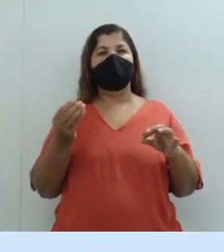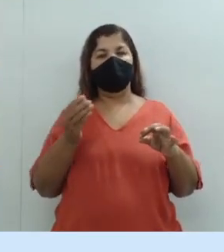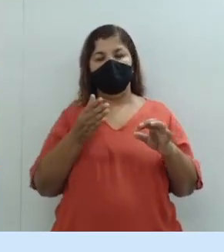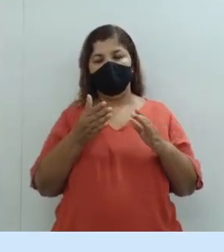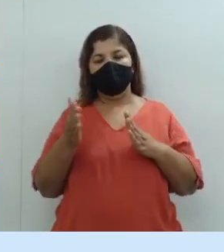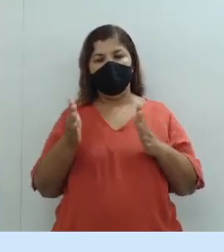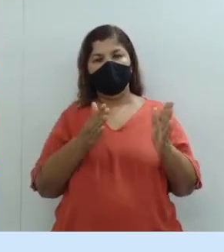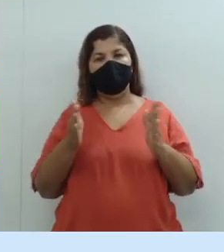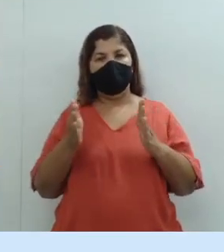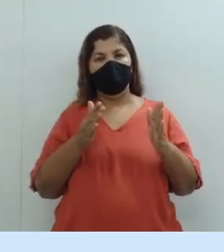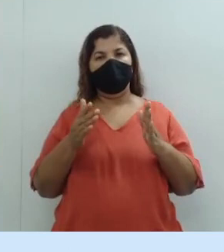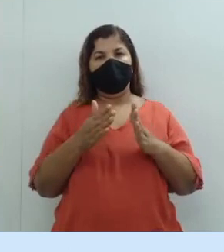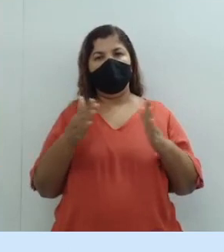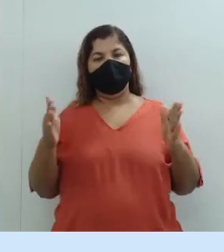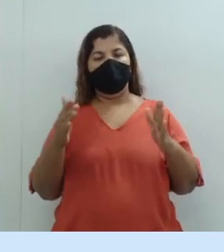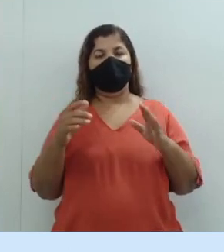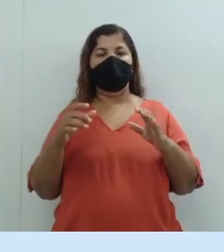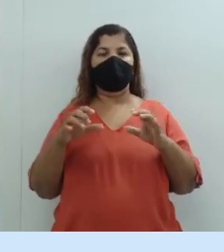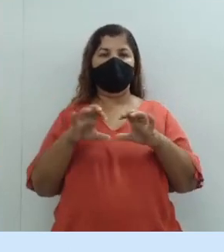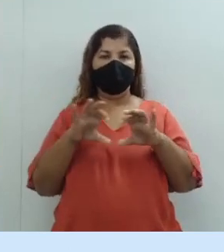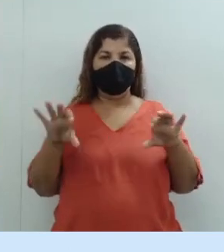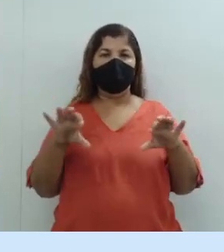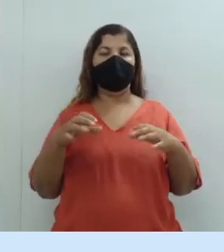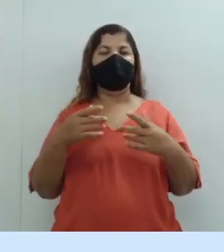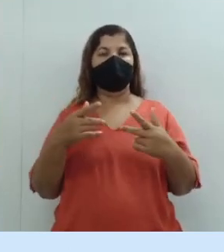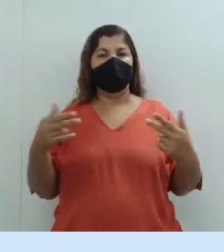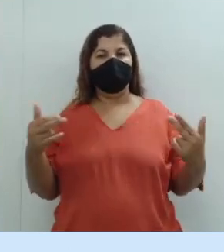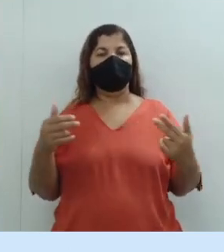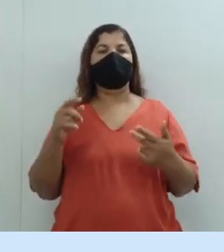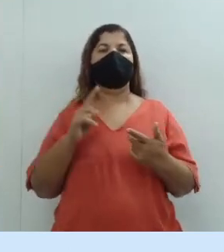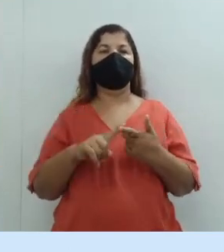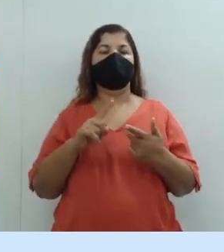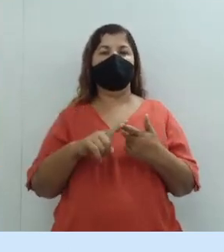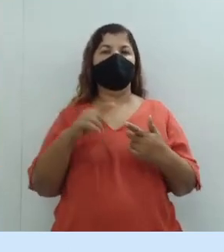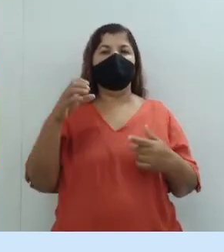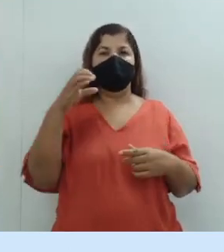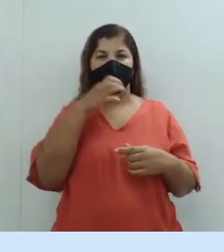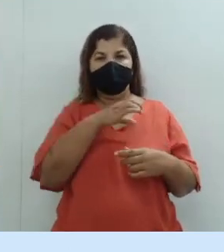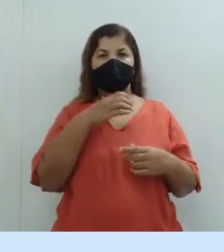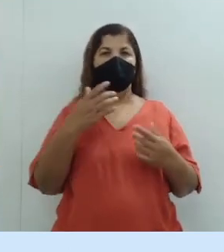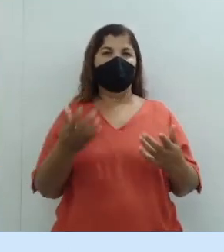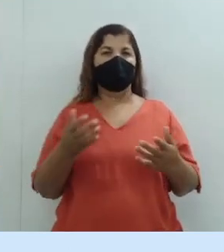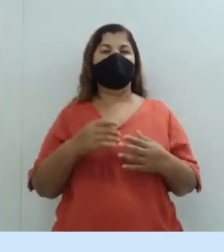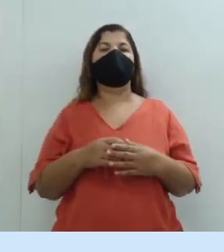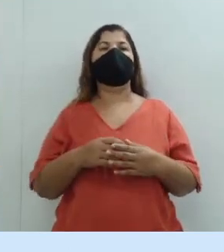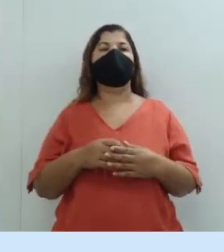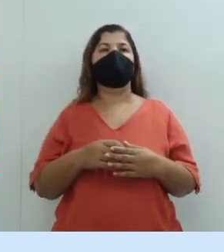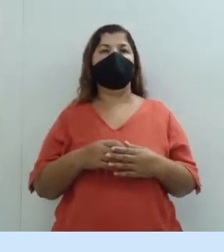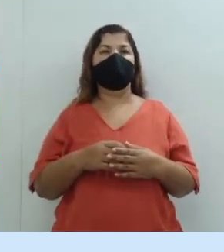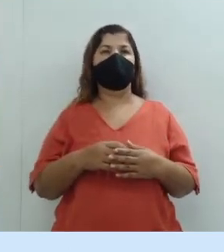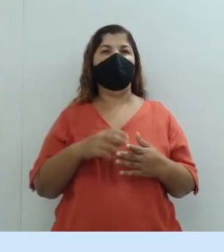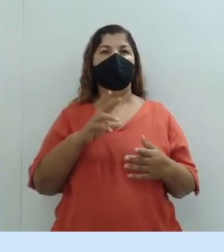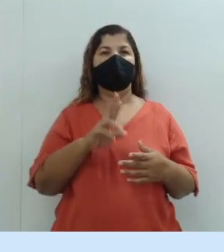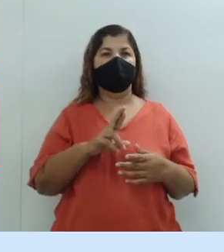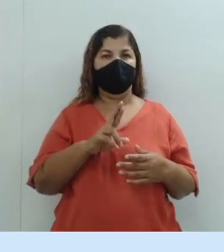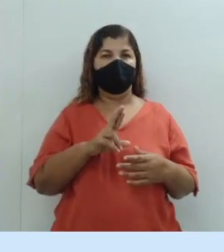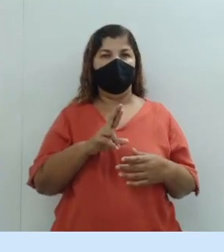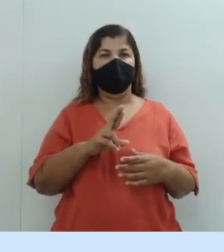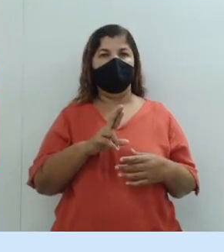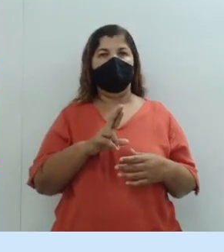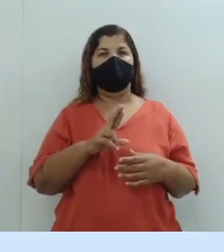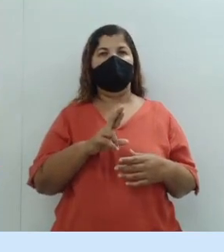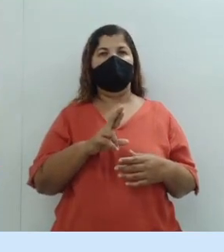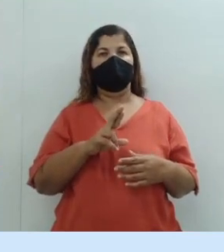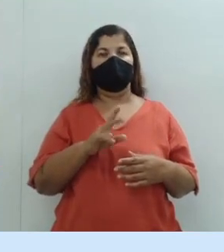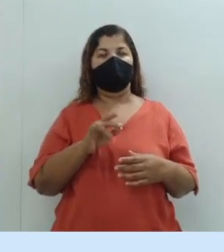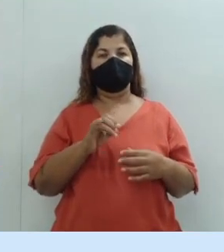dele, comprimento, largura e tudo mais, e da temperatura. A resistência R de um resistor em forma de